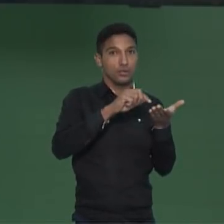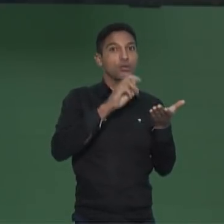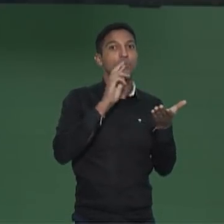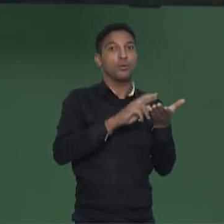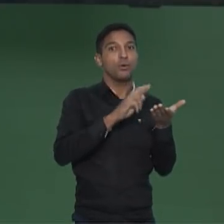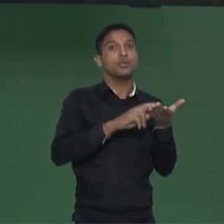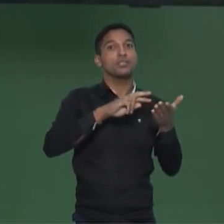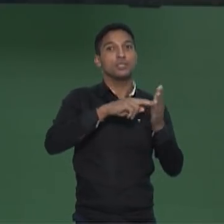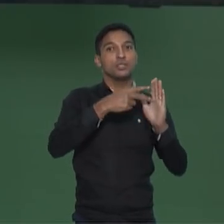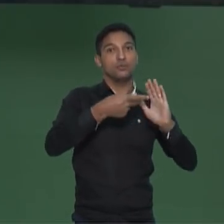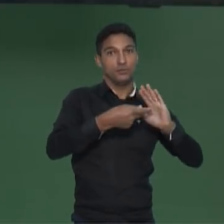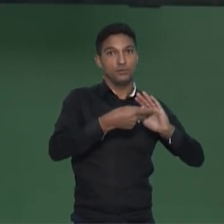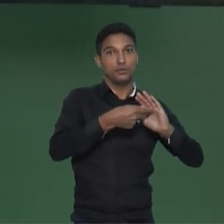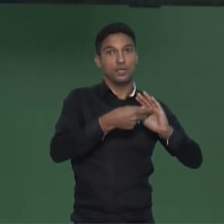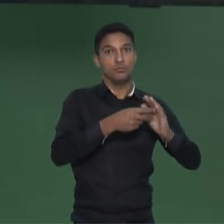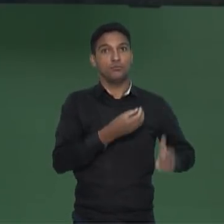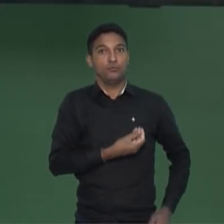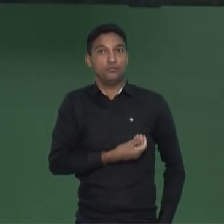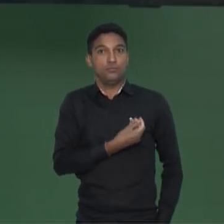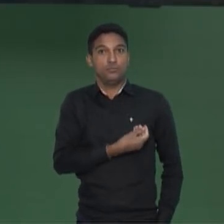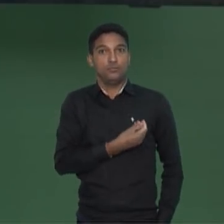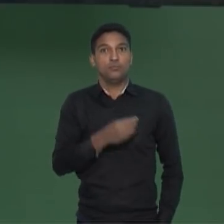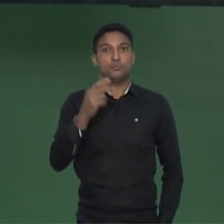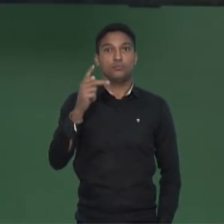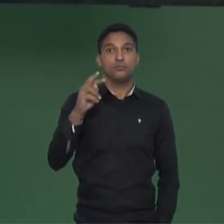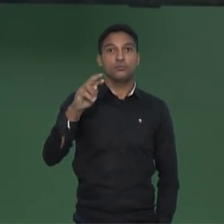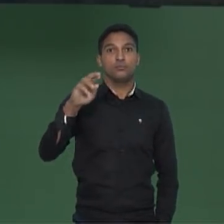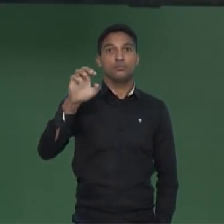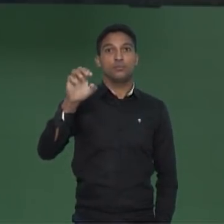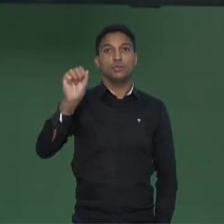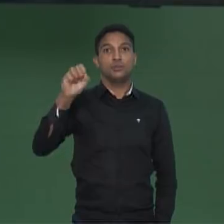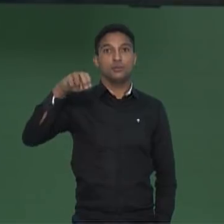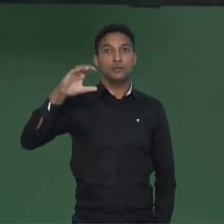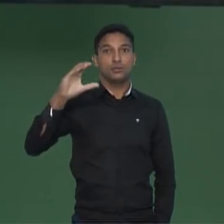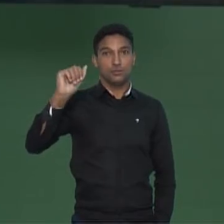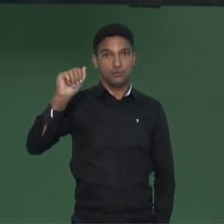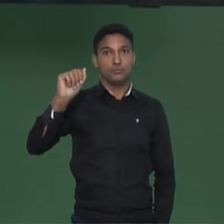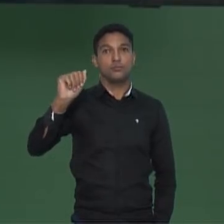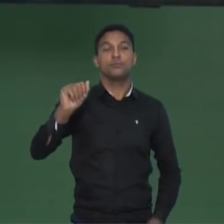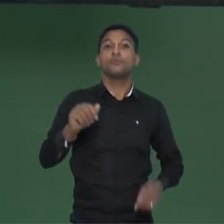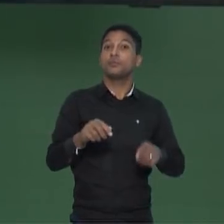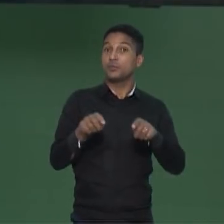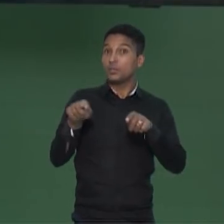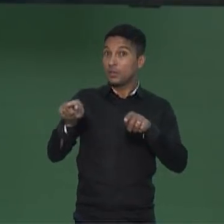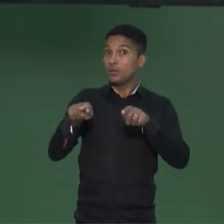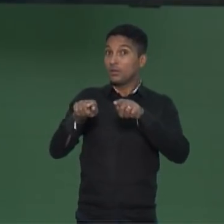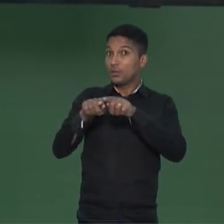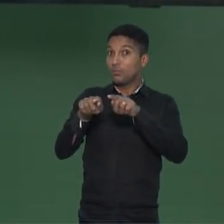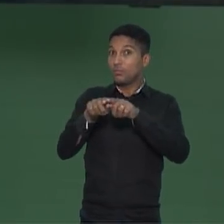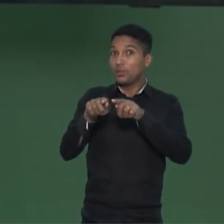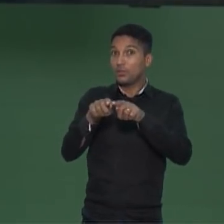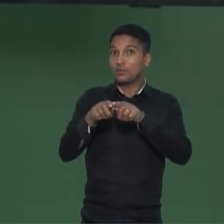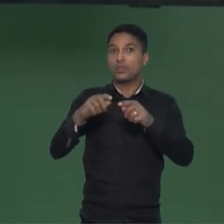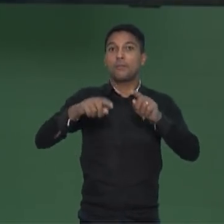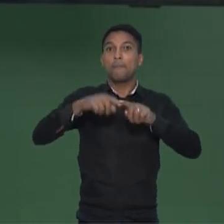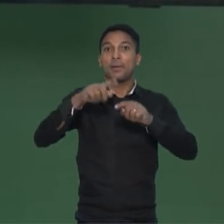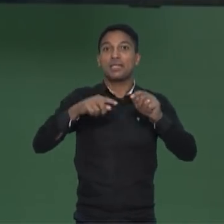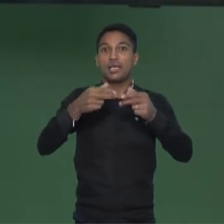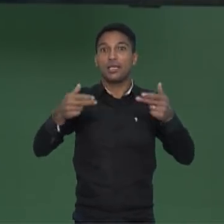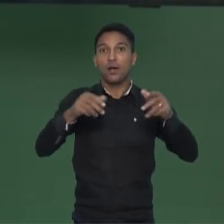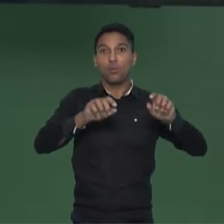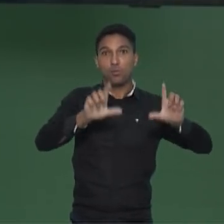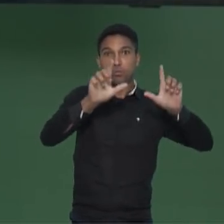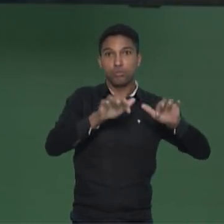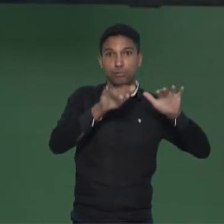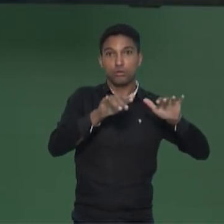na aula. Então, acesse essa atividade e responda. Também, acesse os demais materiais,